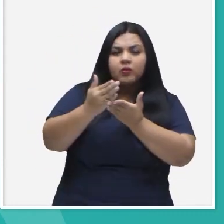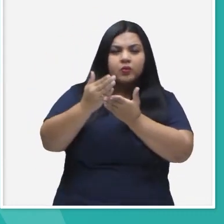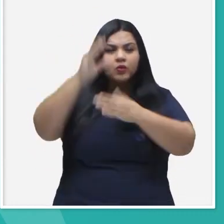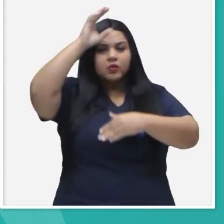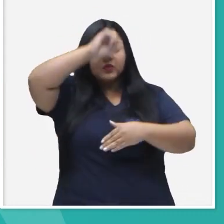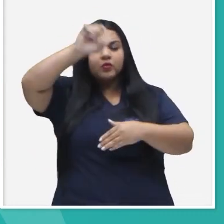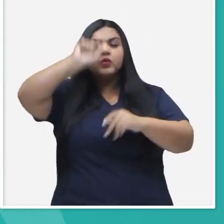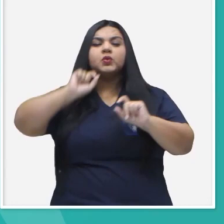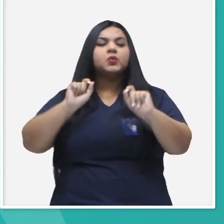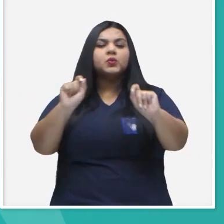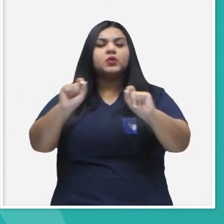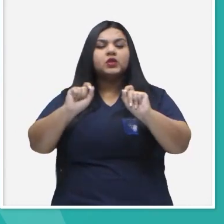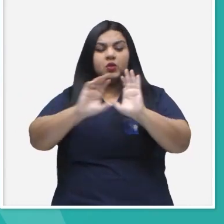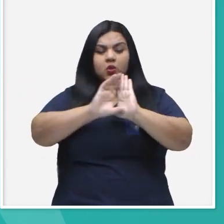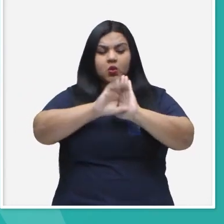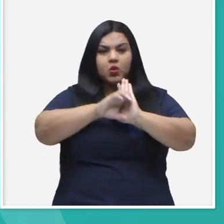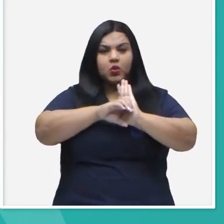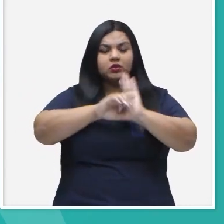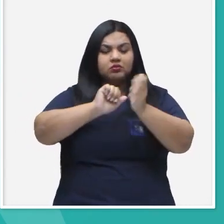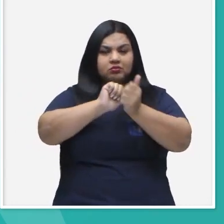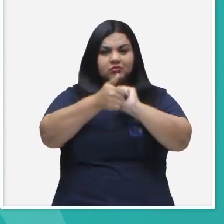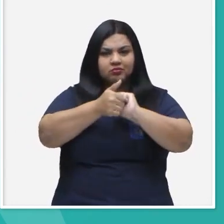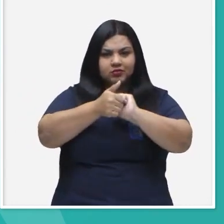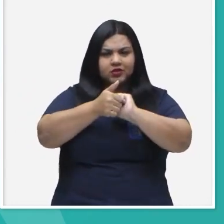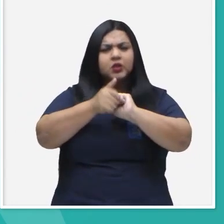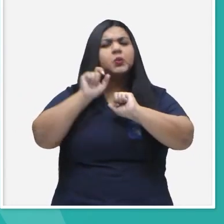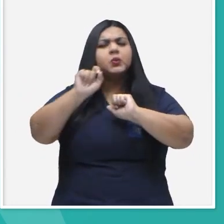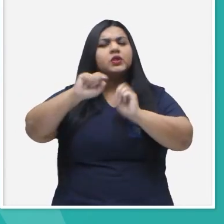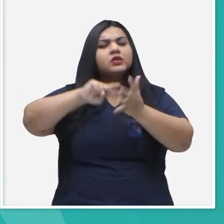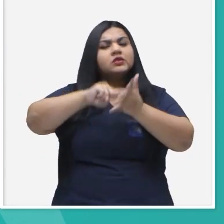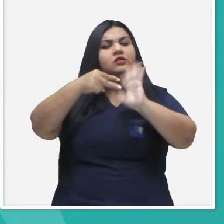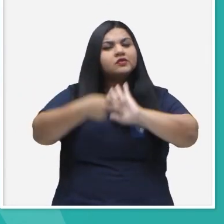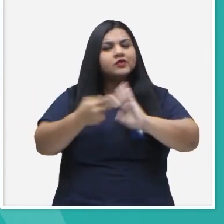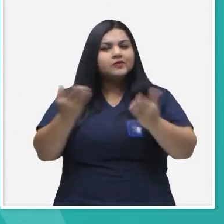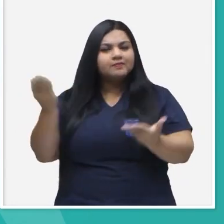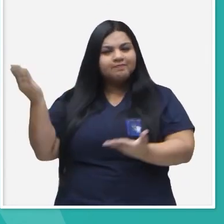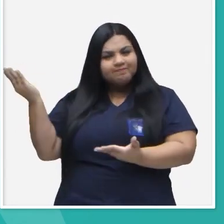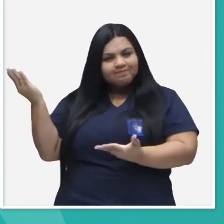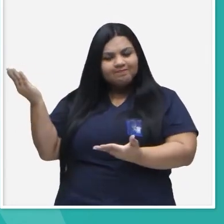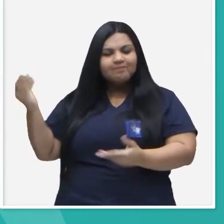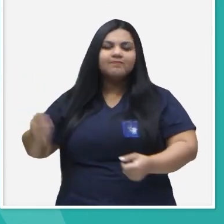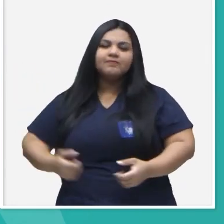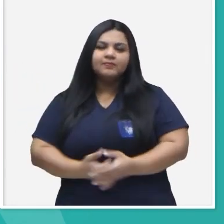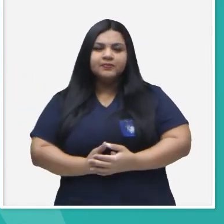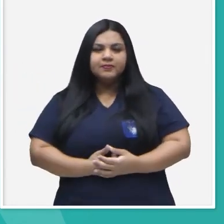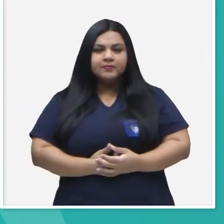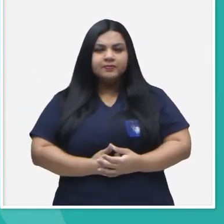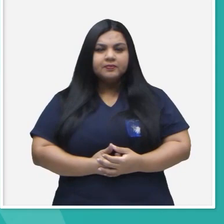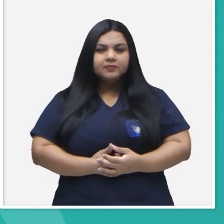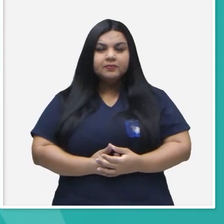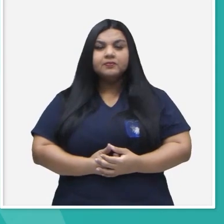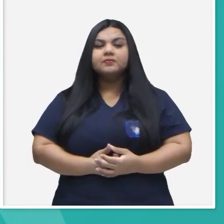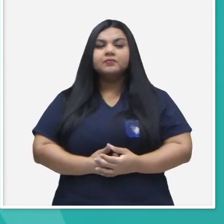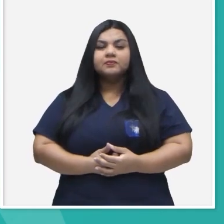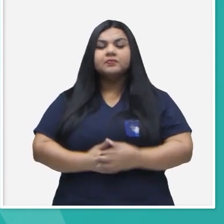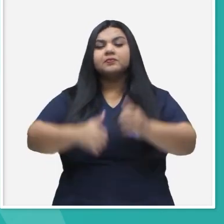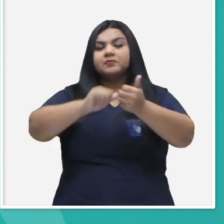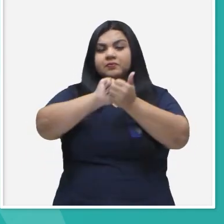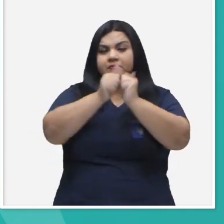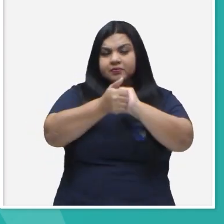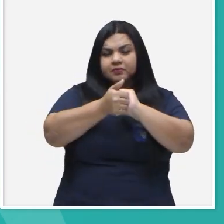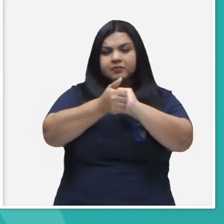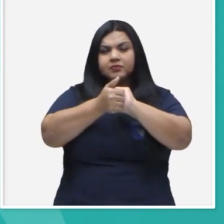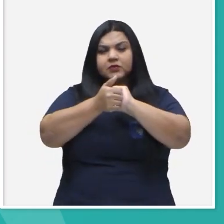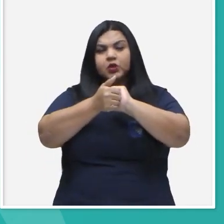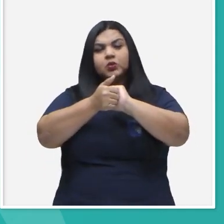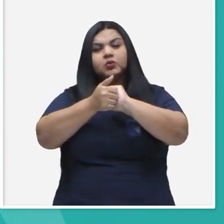aprendendo um pouquinho sobre o conceito de esporte. O que seria o esporte? Vamos aprender? Então, o esporte, ou